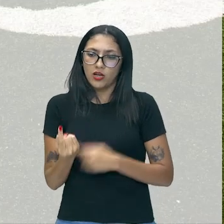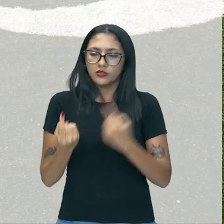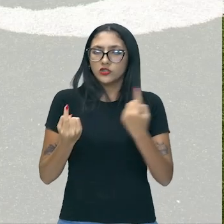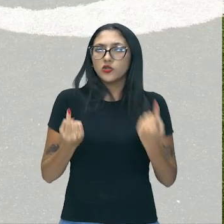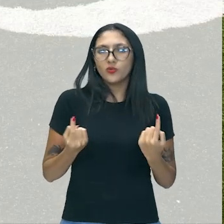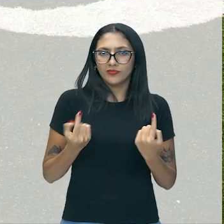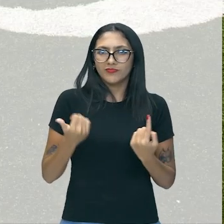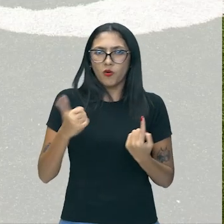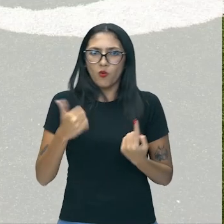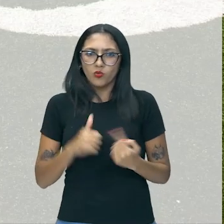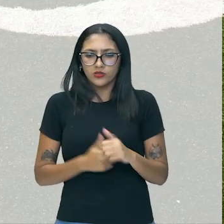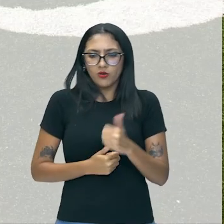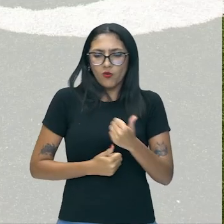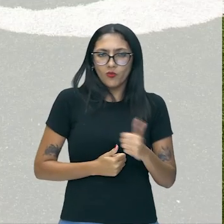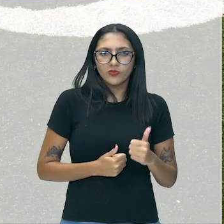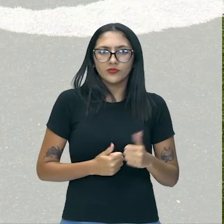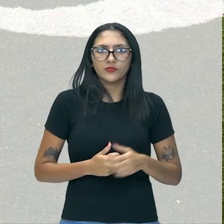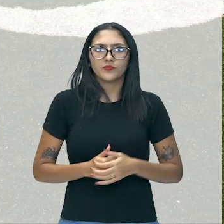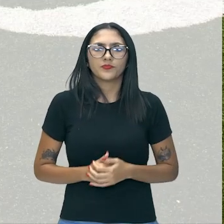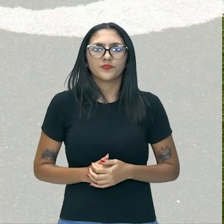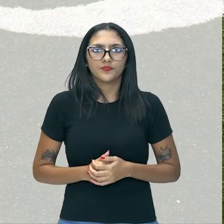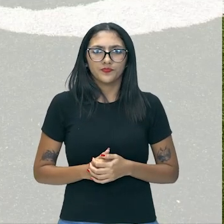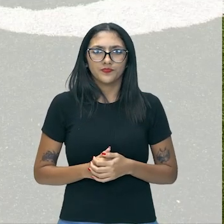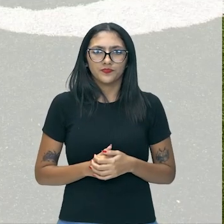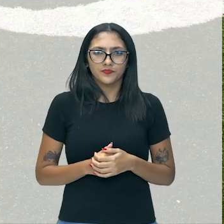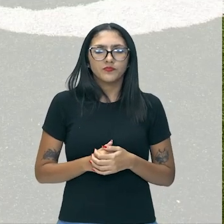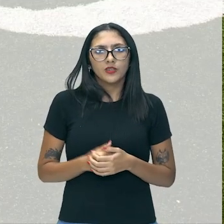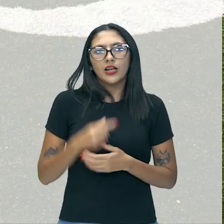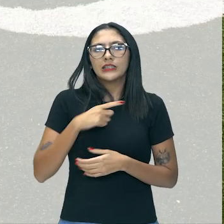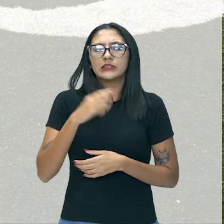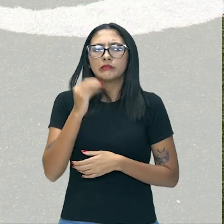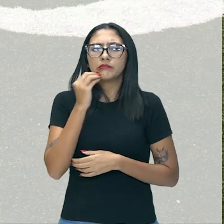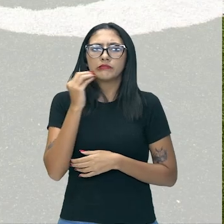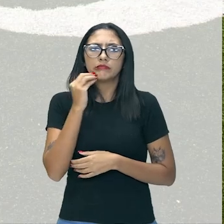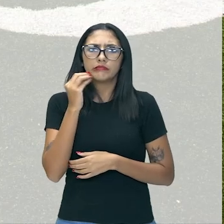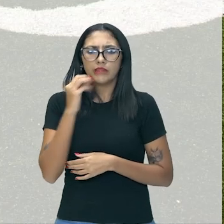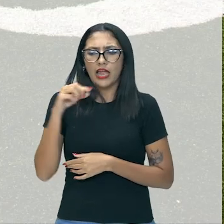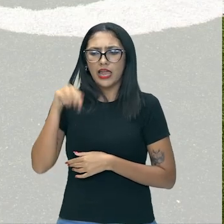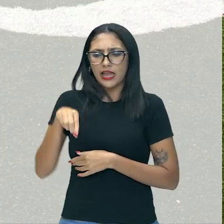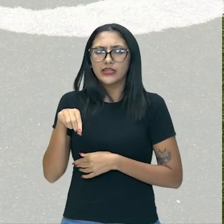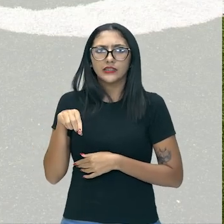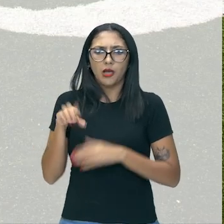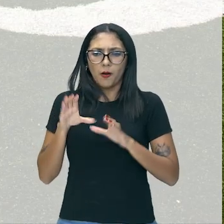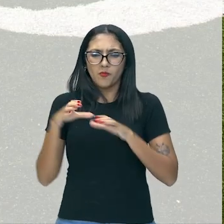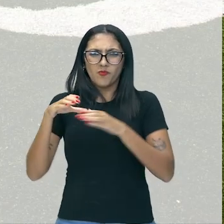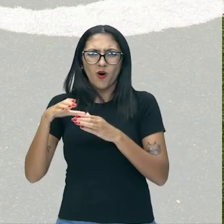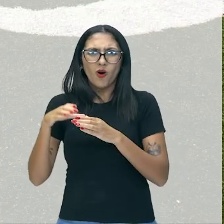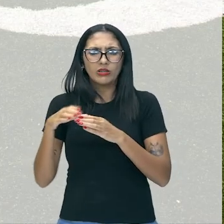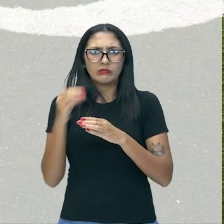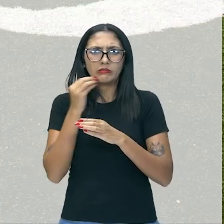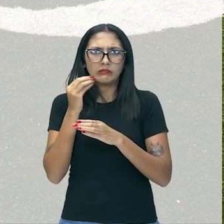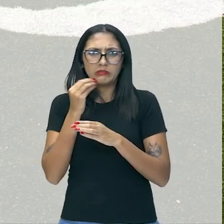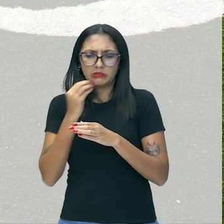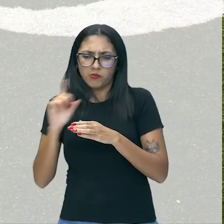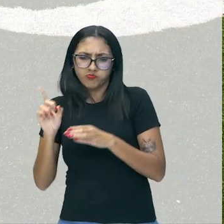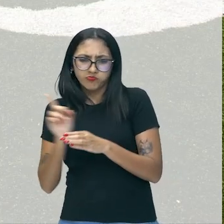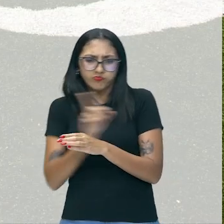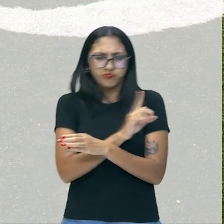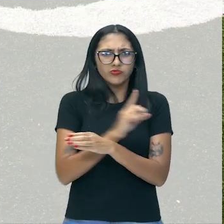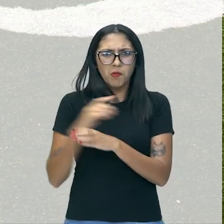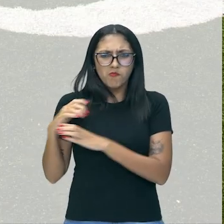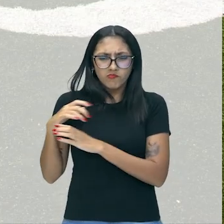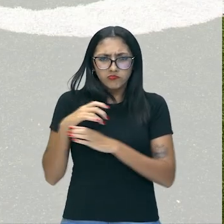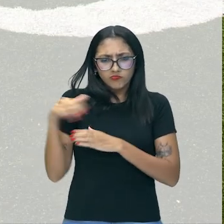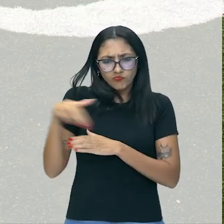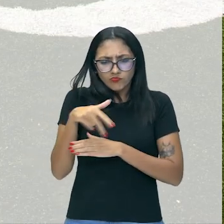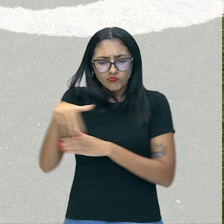time ataca, né, tentando chegar com a bola na área adversária, o outro time defende, impedindo, né, que esses jogadores que estão